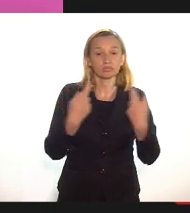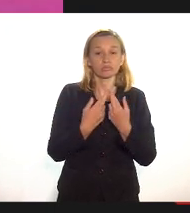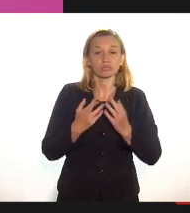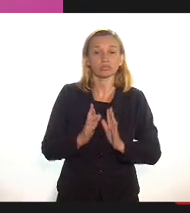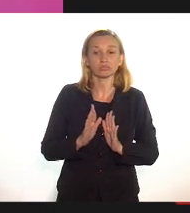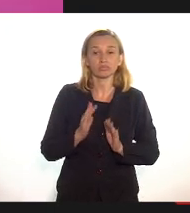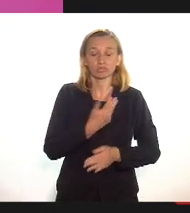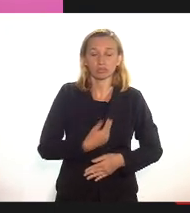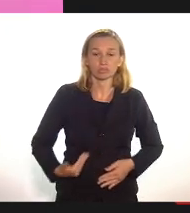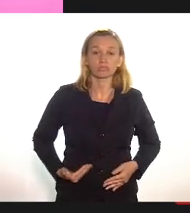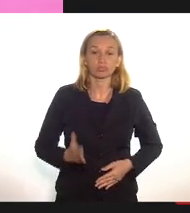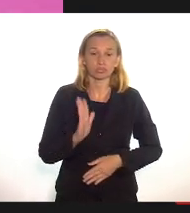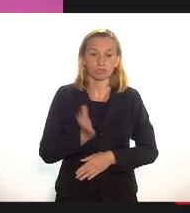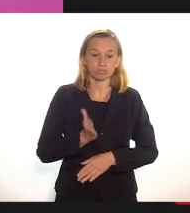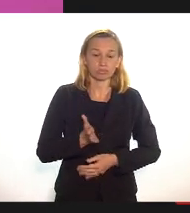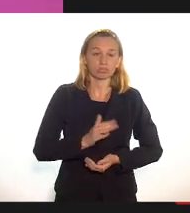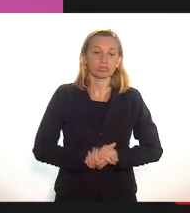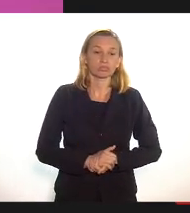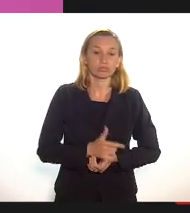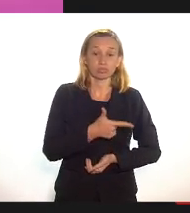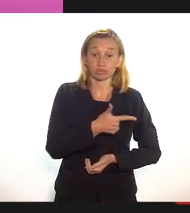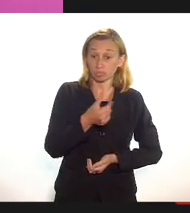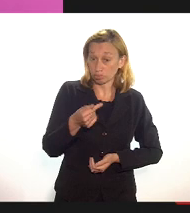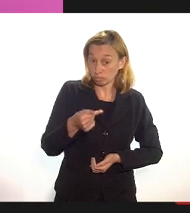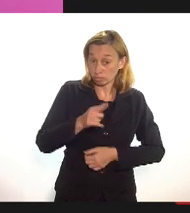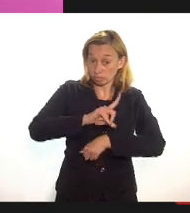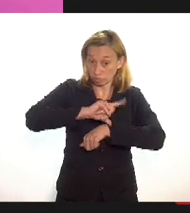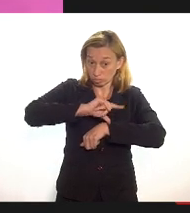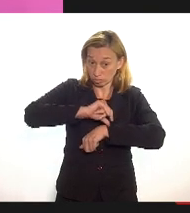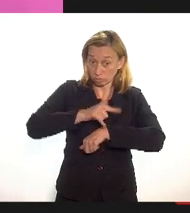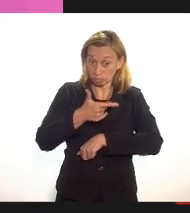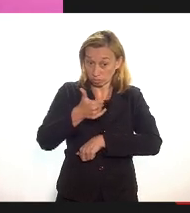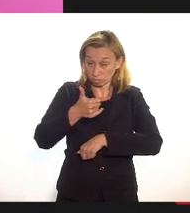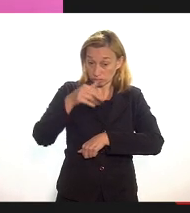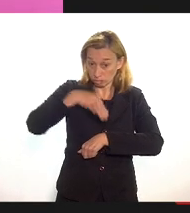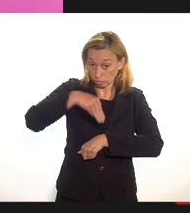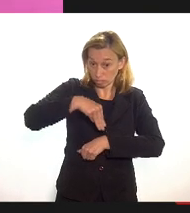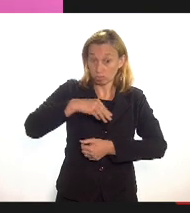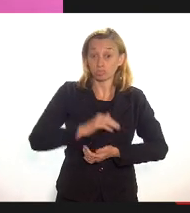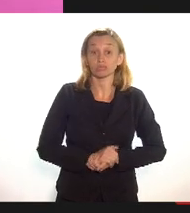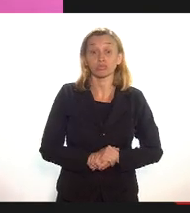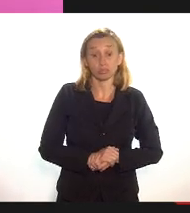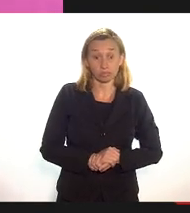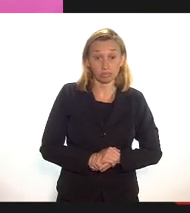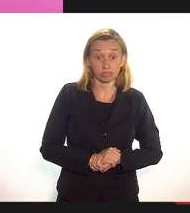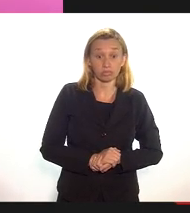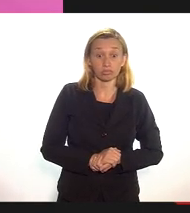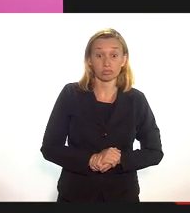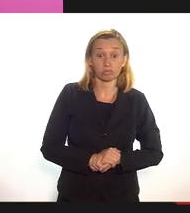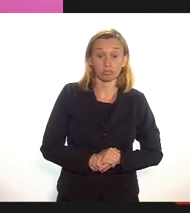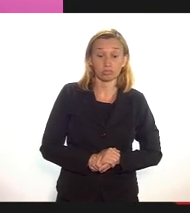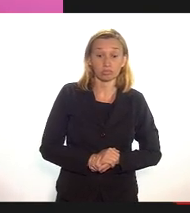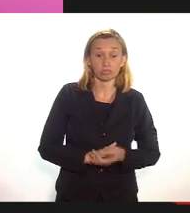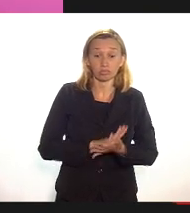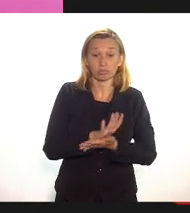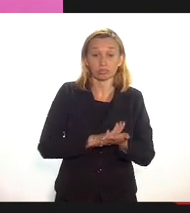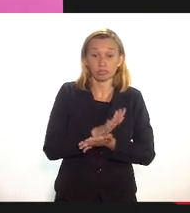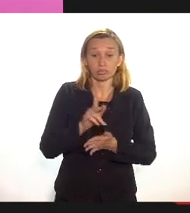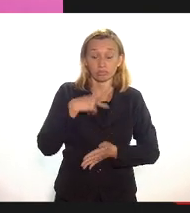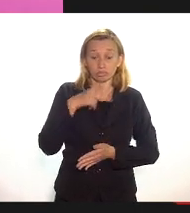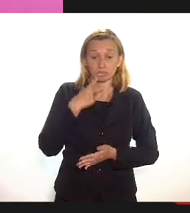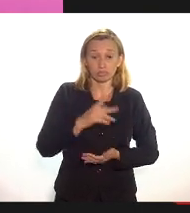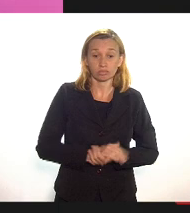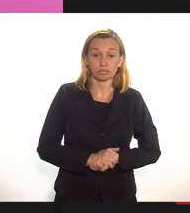pública, né? Já são 17 horas e 12 minutos, né? Então, e nada mais havendo a